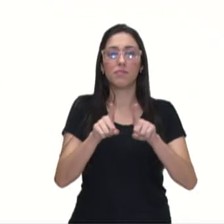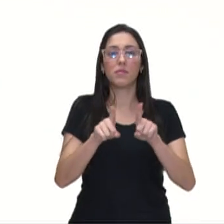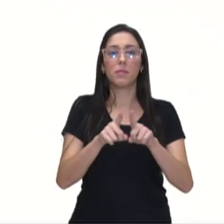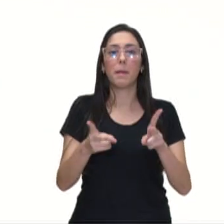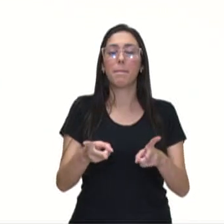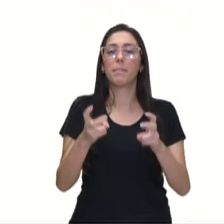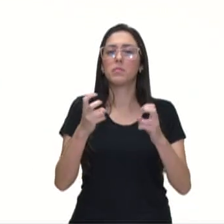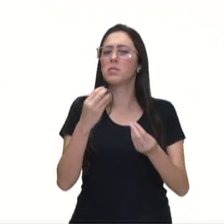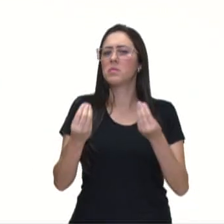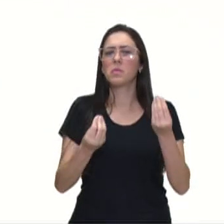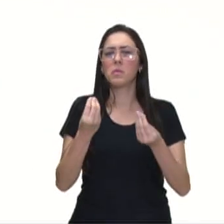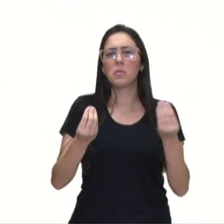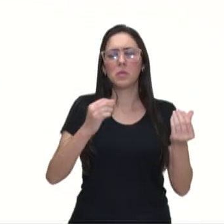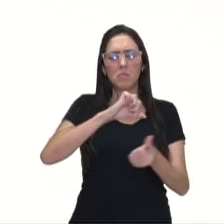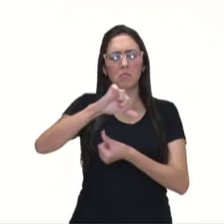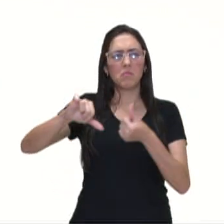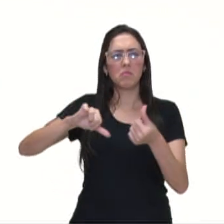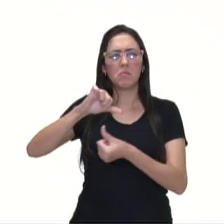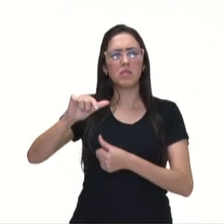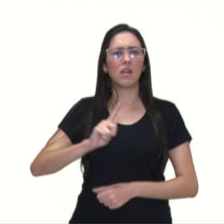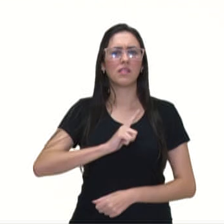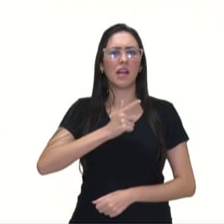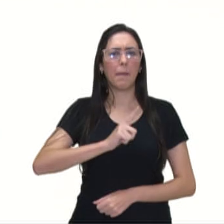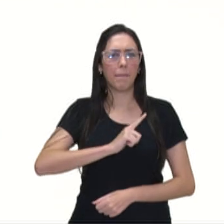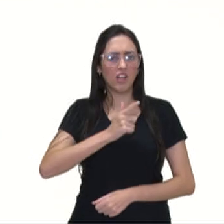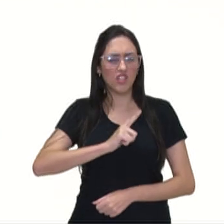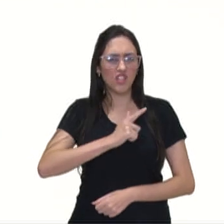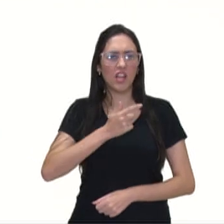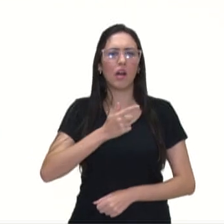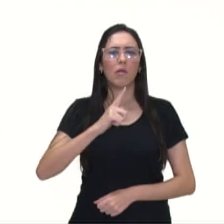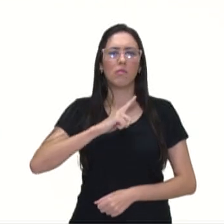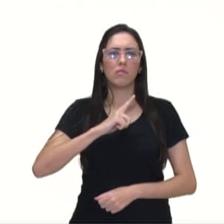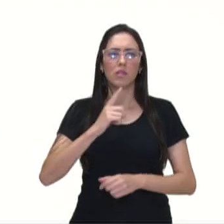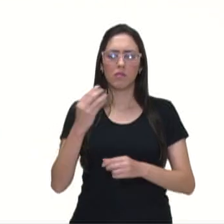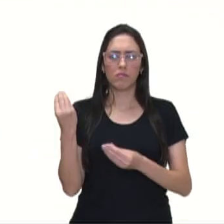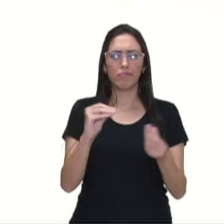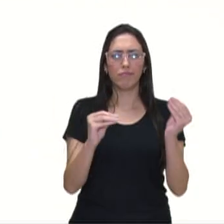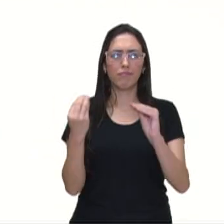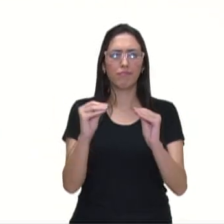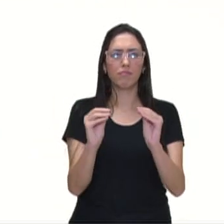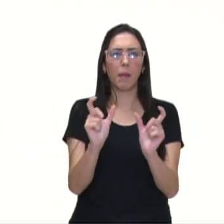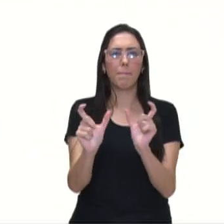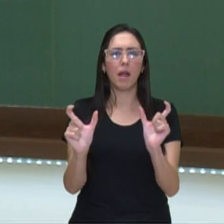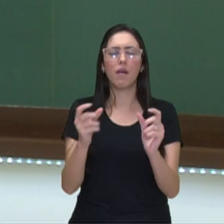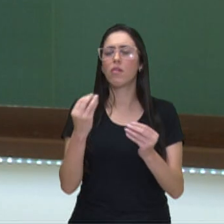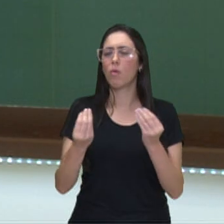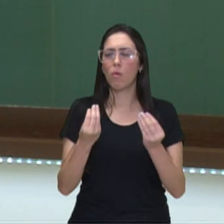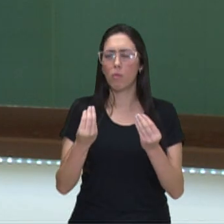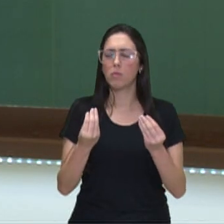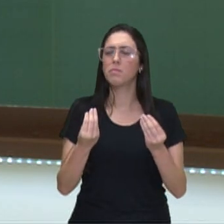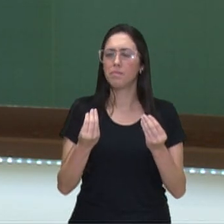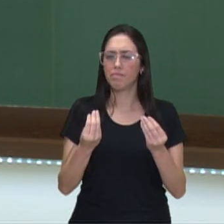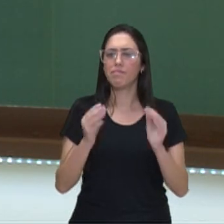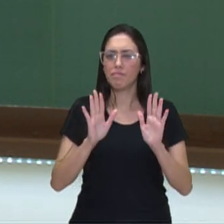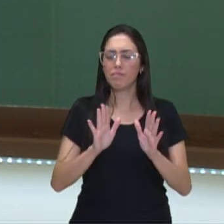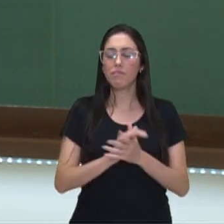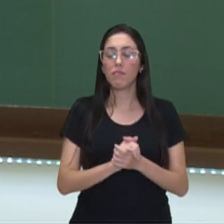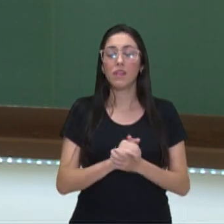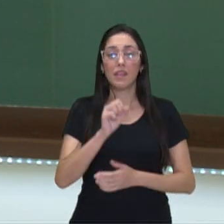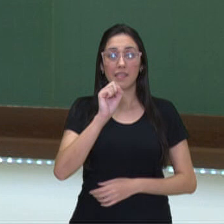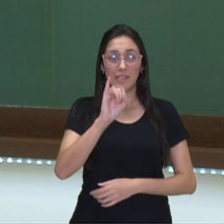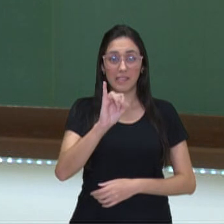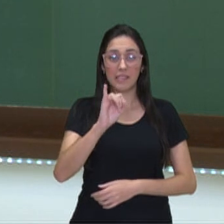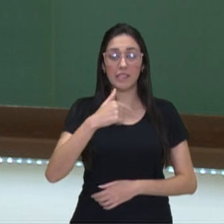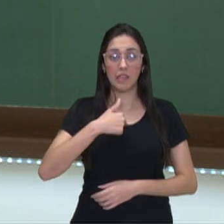na classe gramatical geradas pela introdução desses elementos linguísticos. Sim, porque quando eu